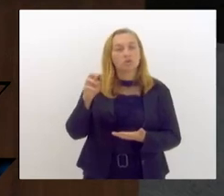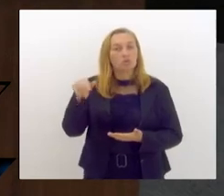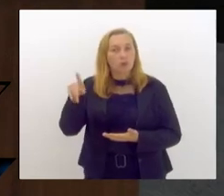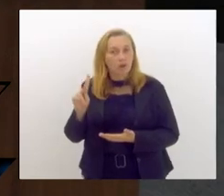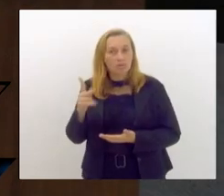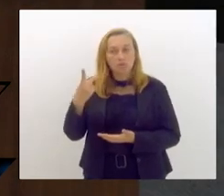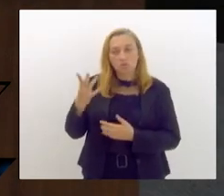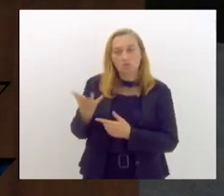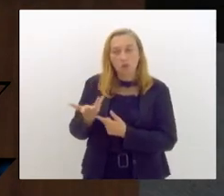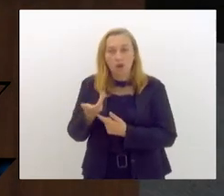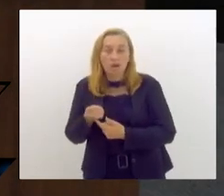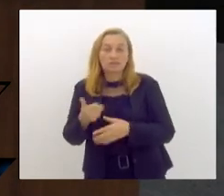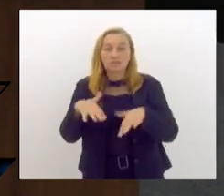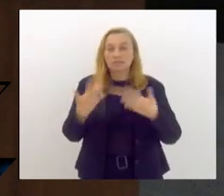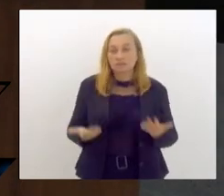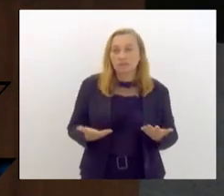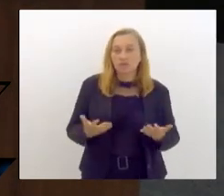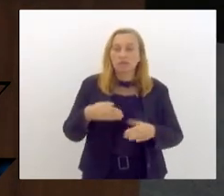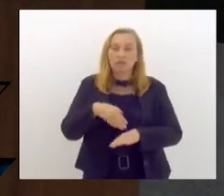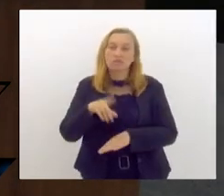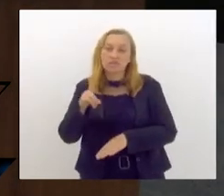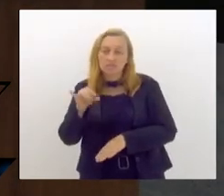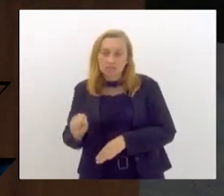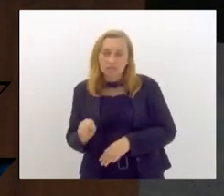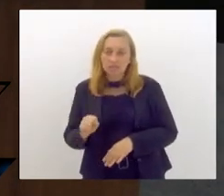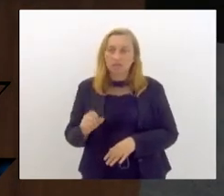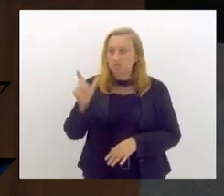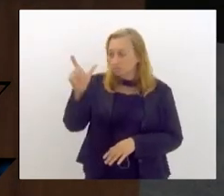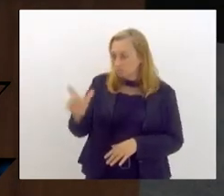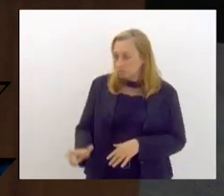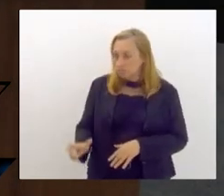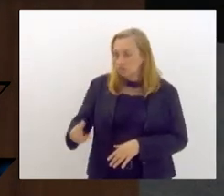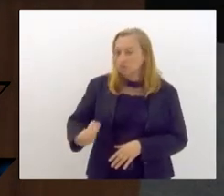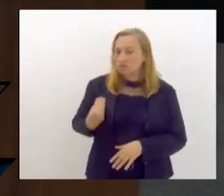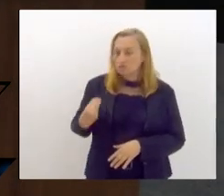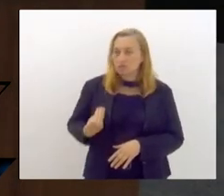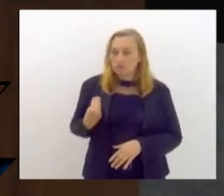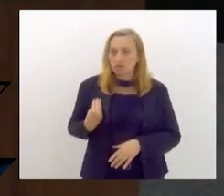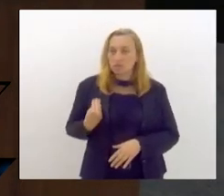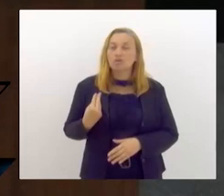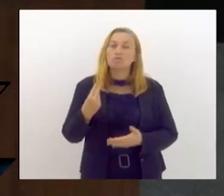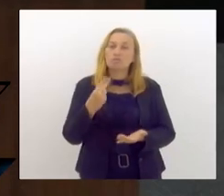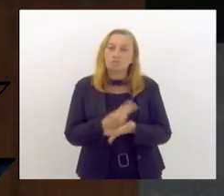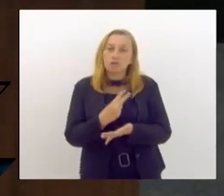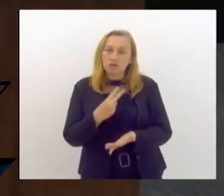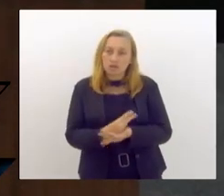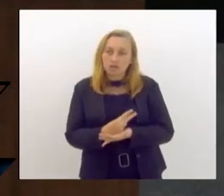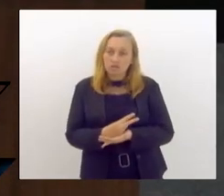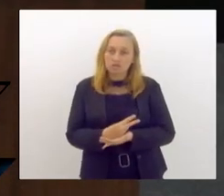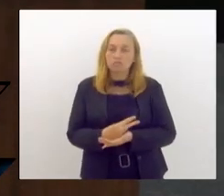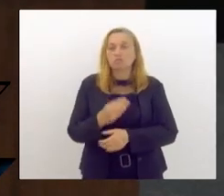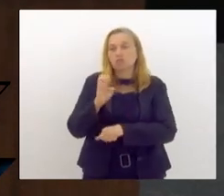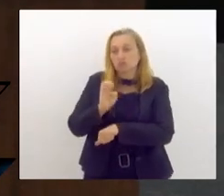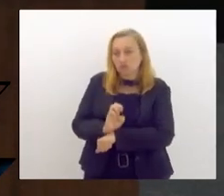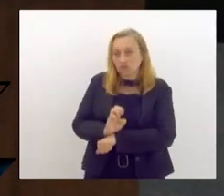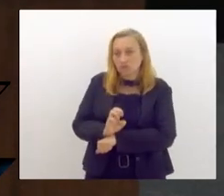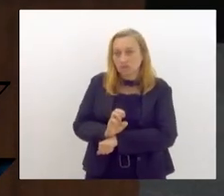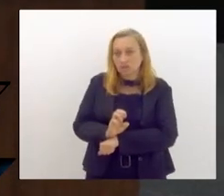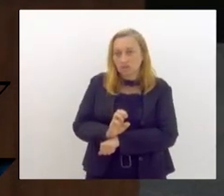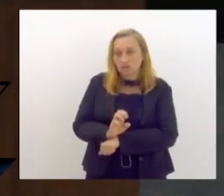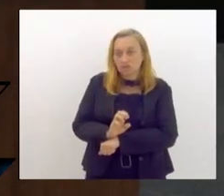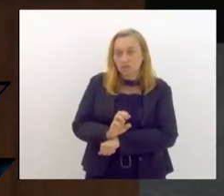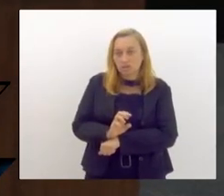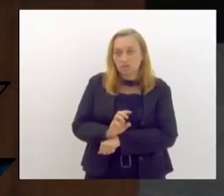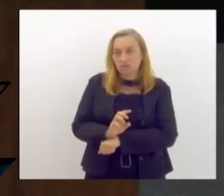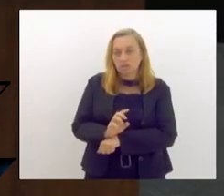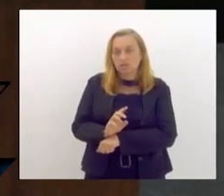sua arte. Então, o Emicida é uma dessas figuras que sobreviveu, apesar de um Estado que, como